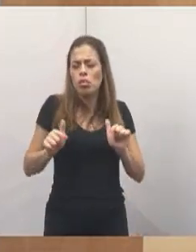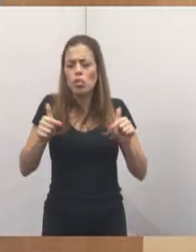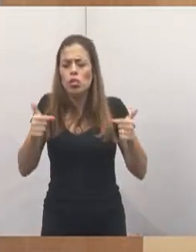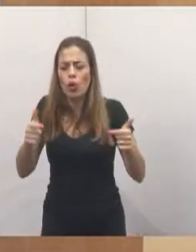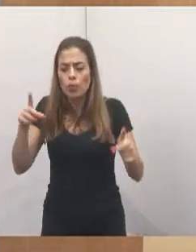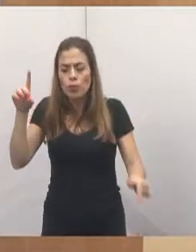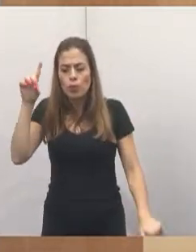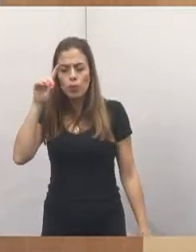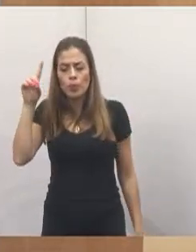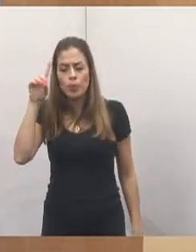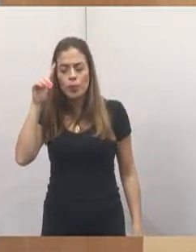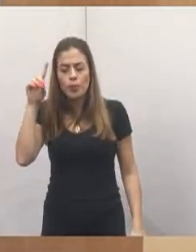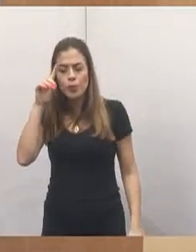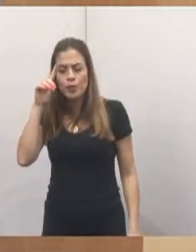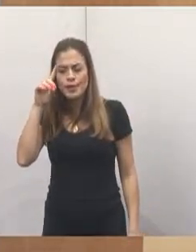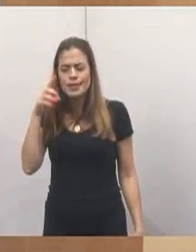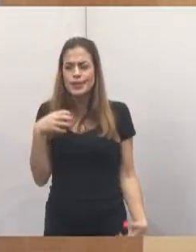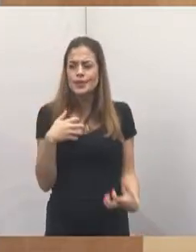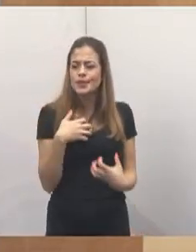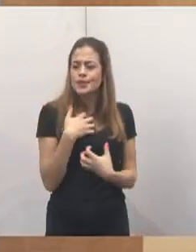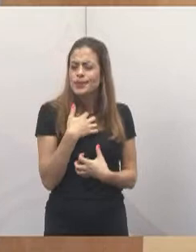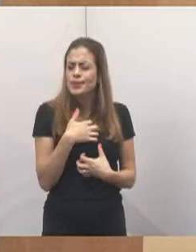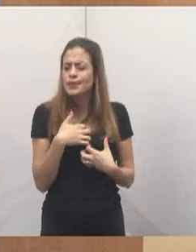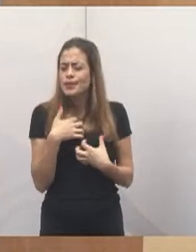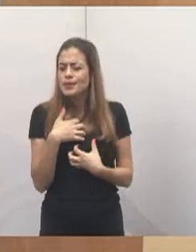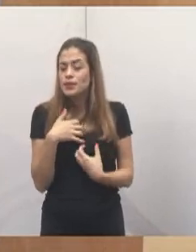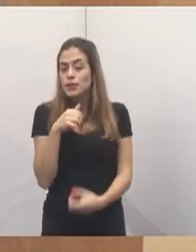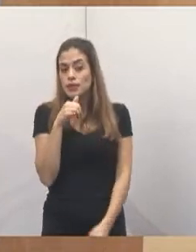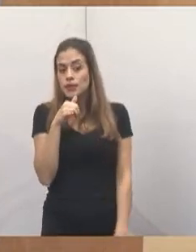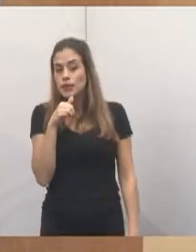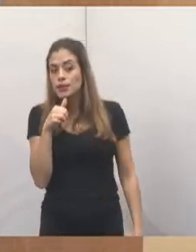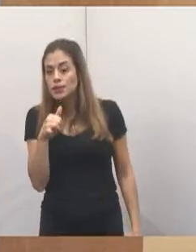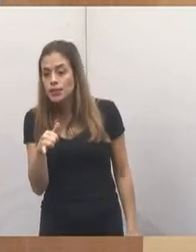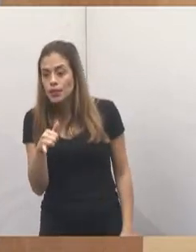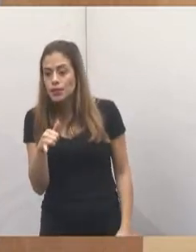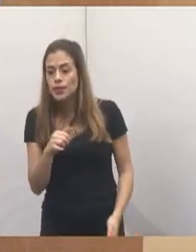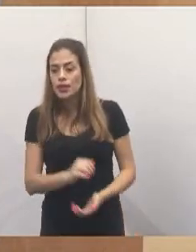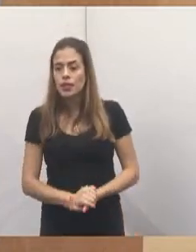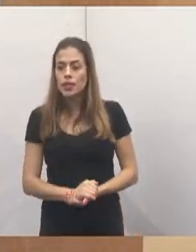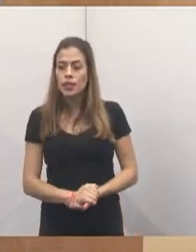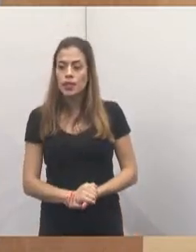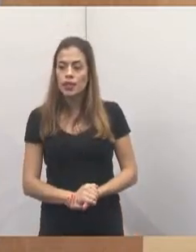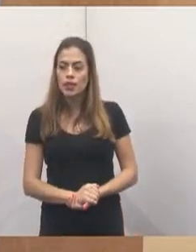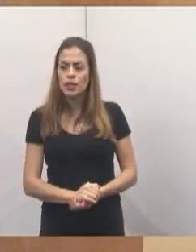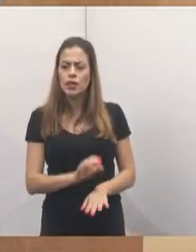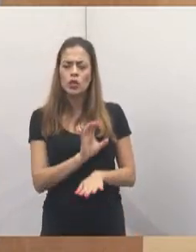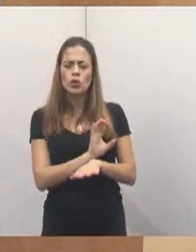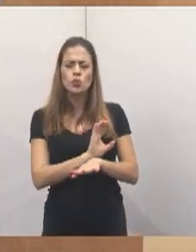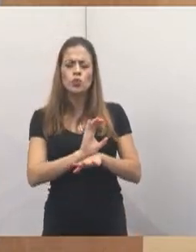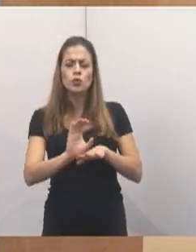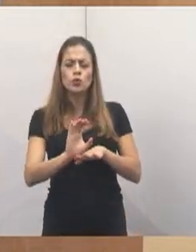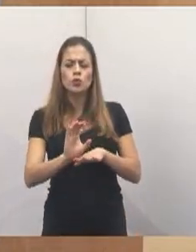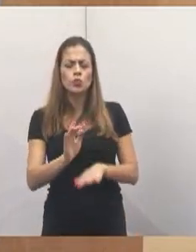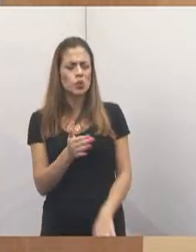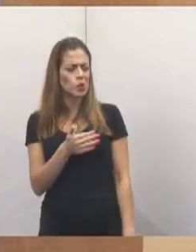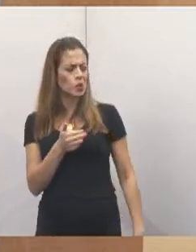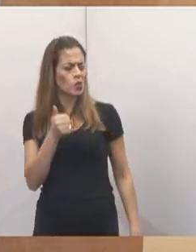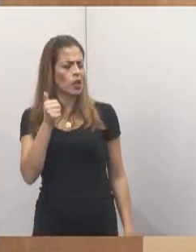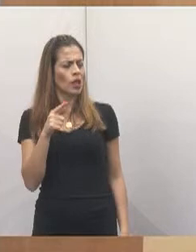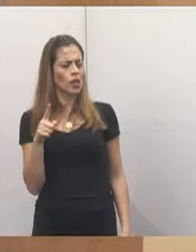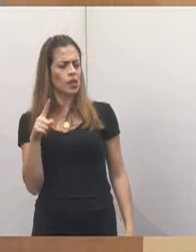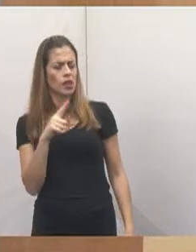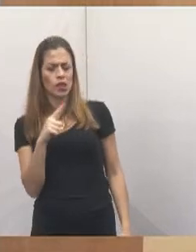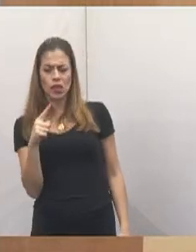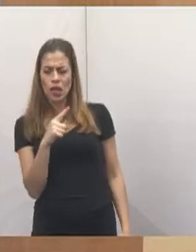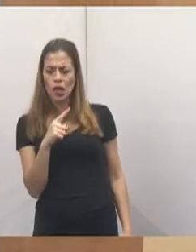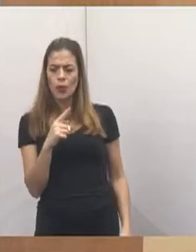perplexo, quando alguns dizem que as nossas prerrogativas se constituem privilégio. Claro que não se trata